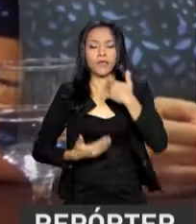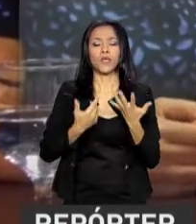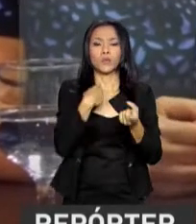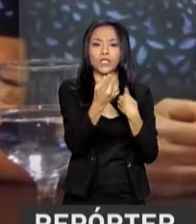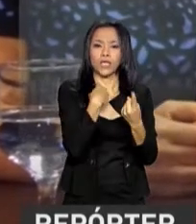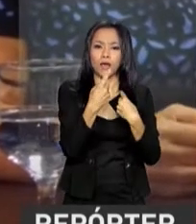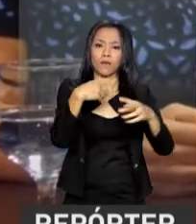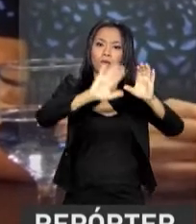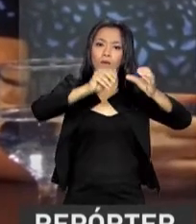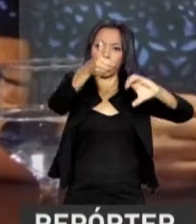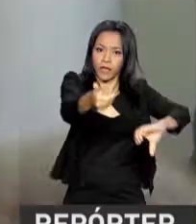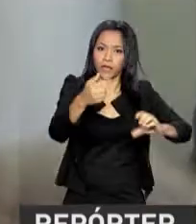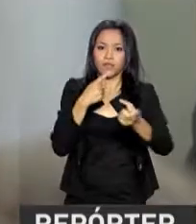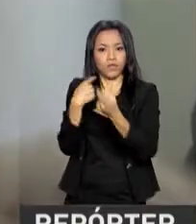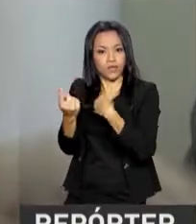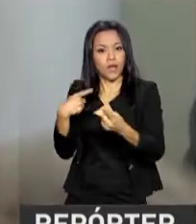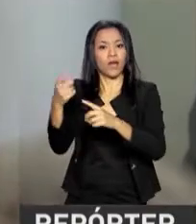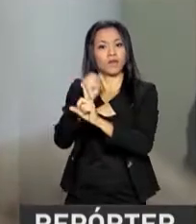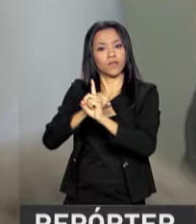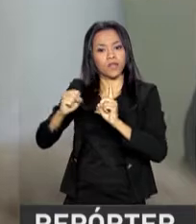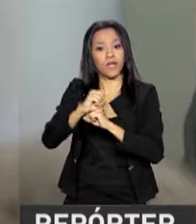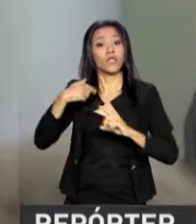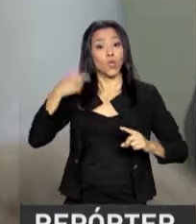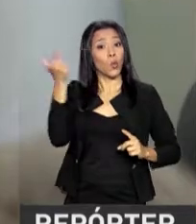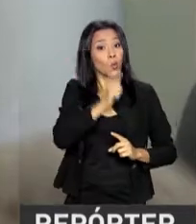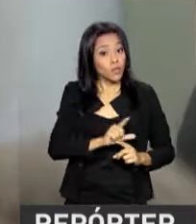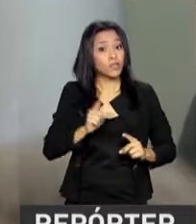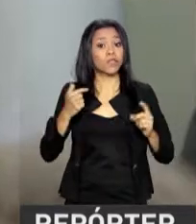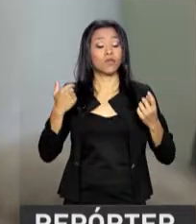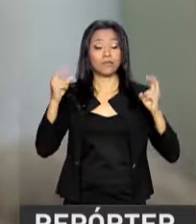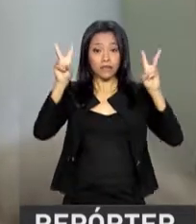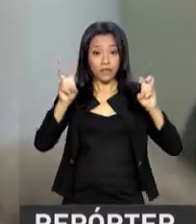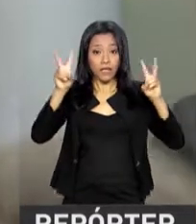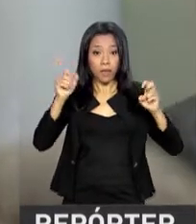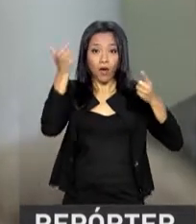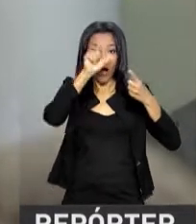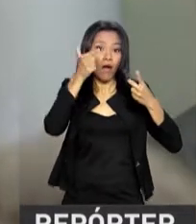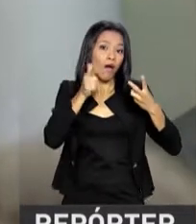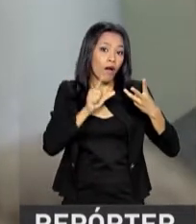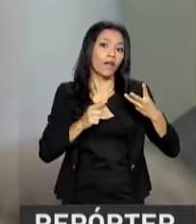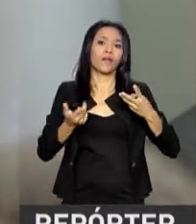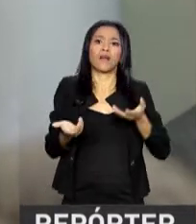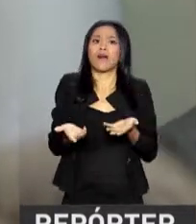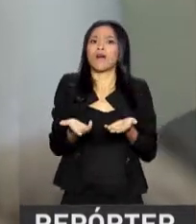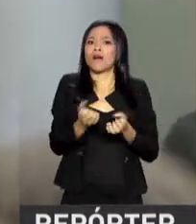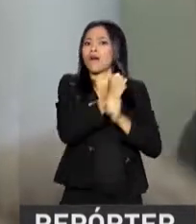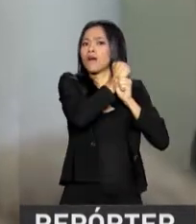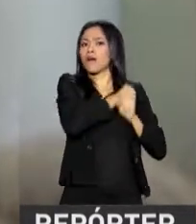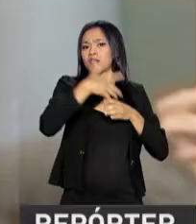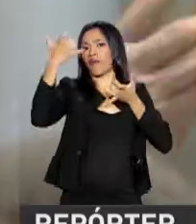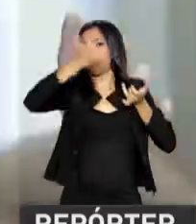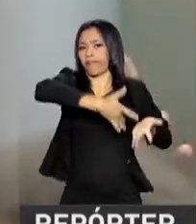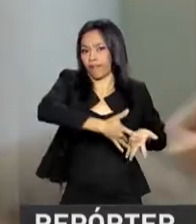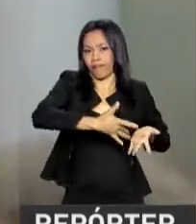sociedade foi possível fazer avançar temas que estavam travados há anos no país entre os resultados temer